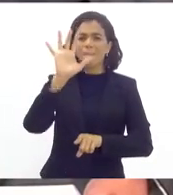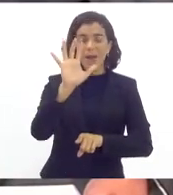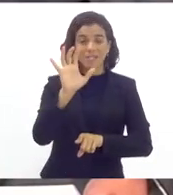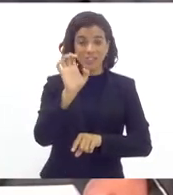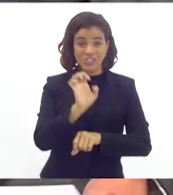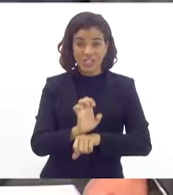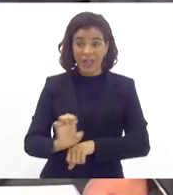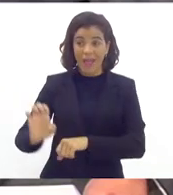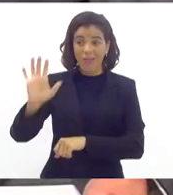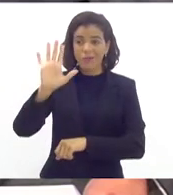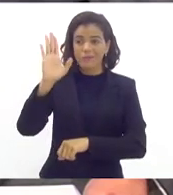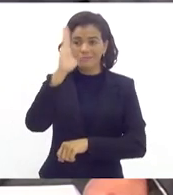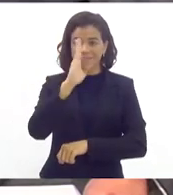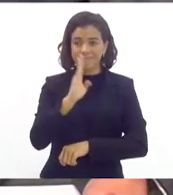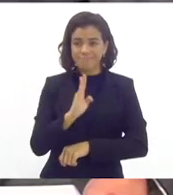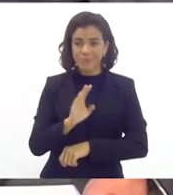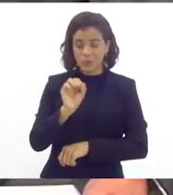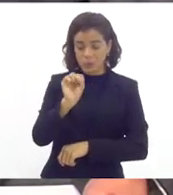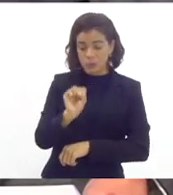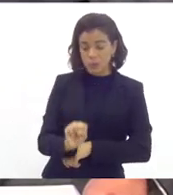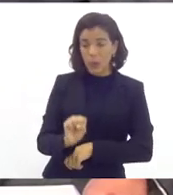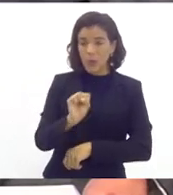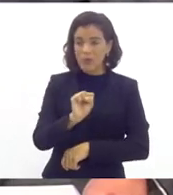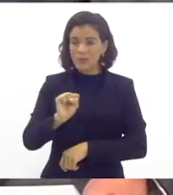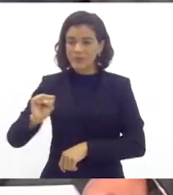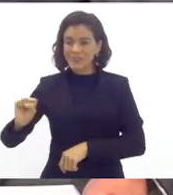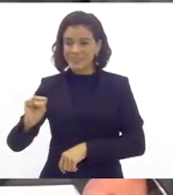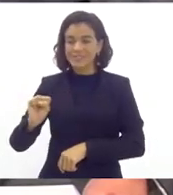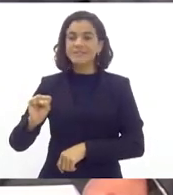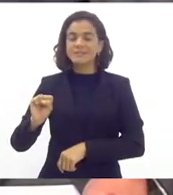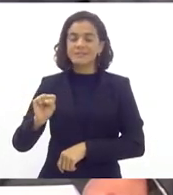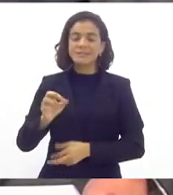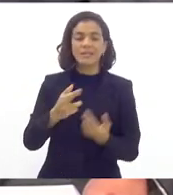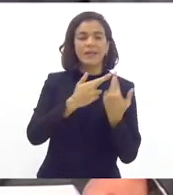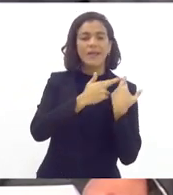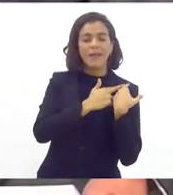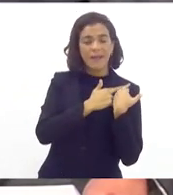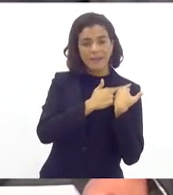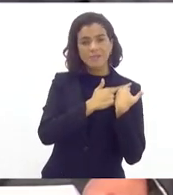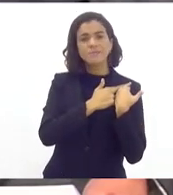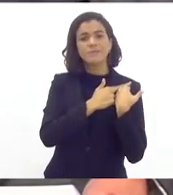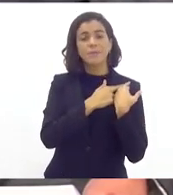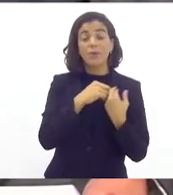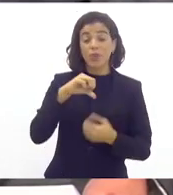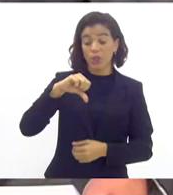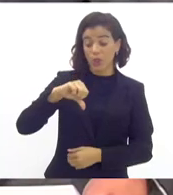federativos, principalmente do Sul-Sudeste, são responsáveis por